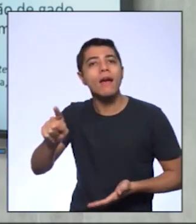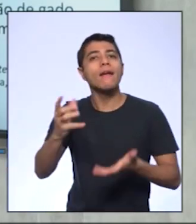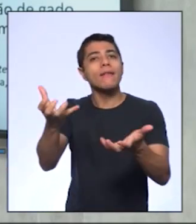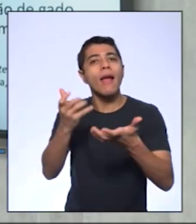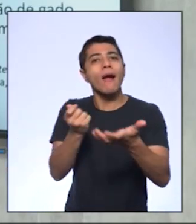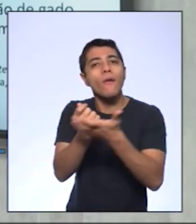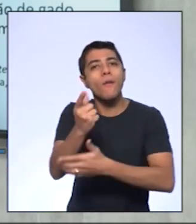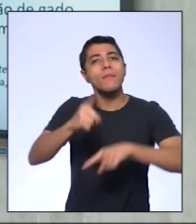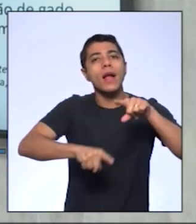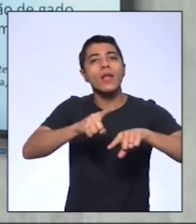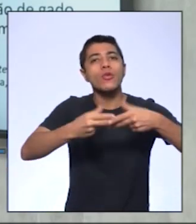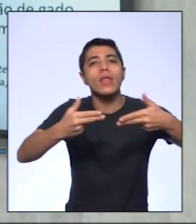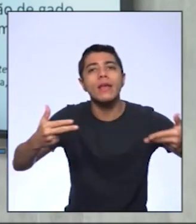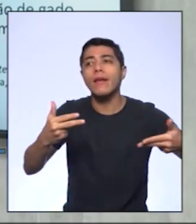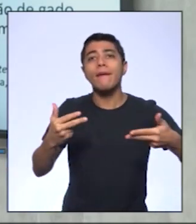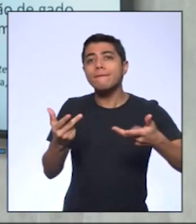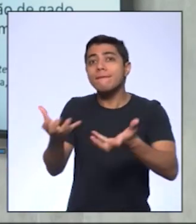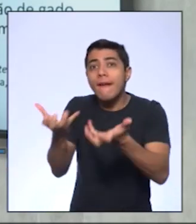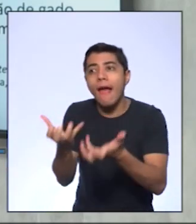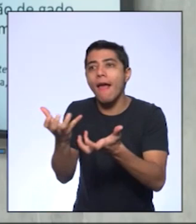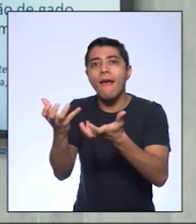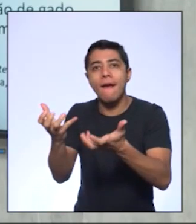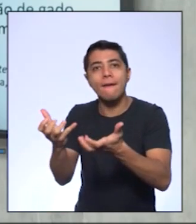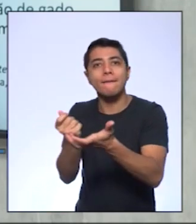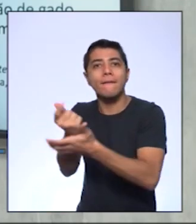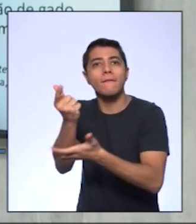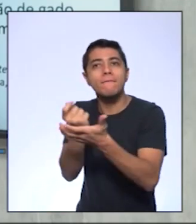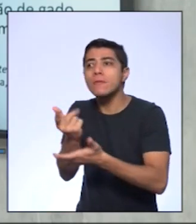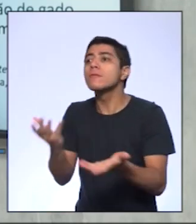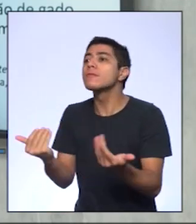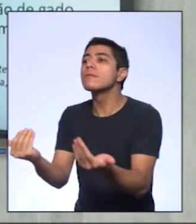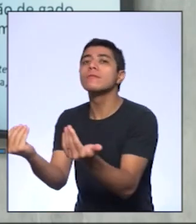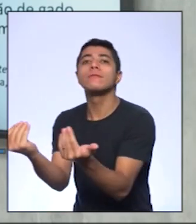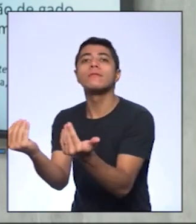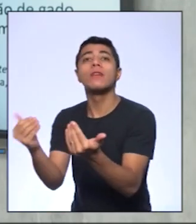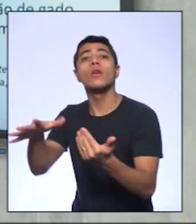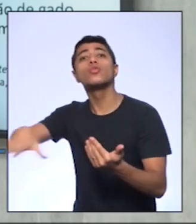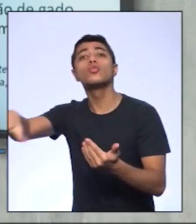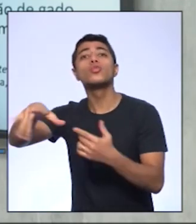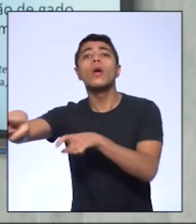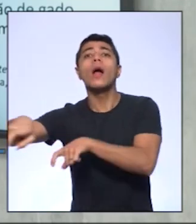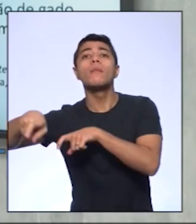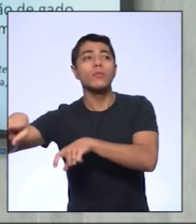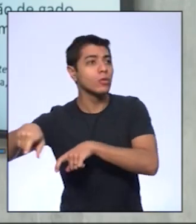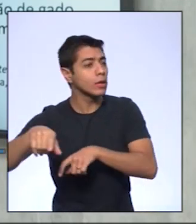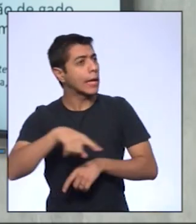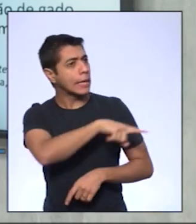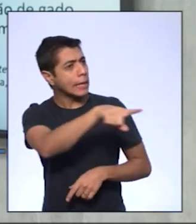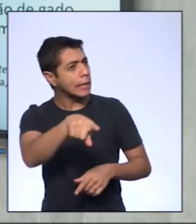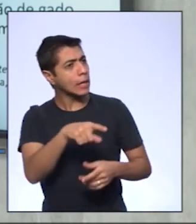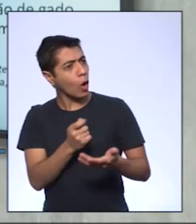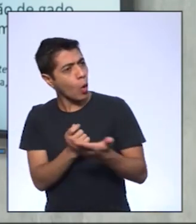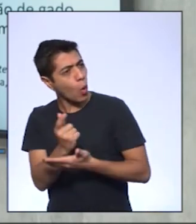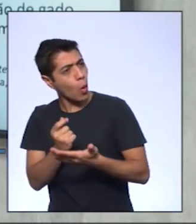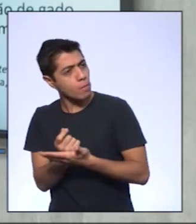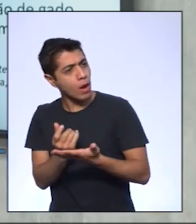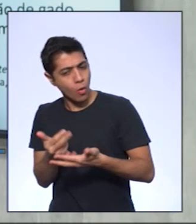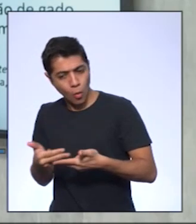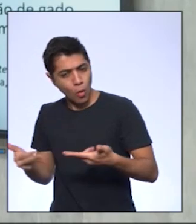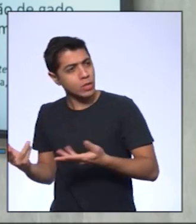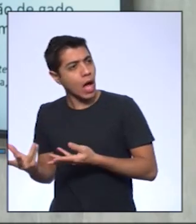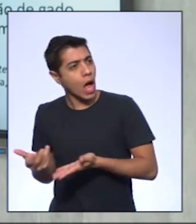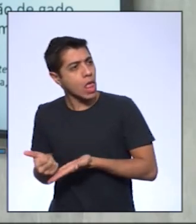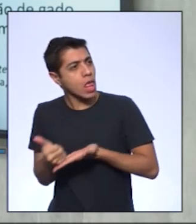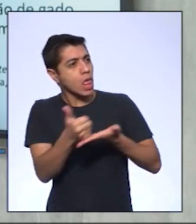nessas mercadorias. O que o campo fazia? O campo, ele começava a melhorar a qualidade dos produtos para vender na cidade. Essa associação,